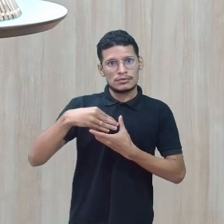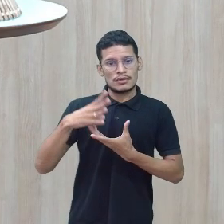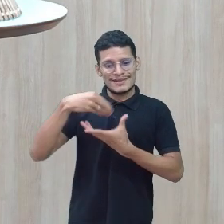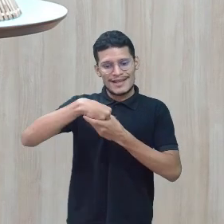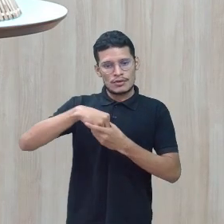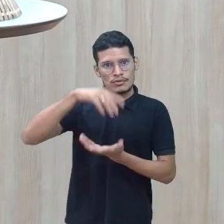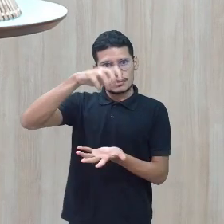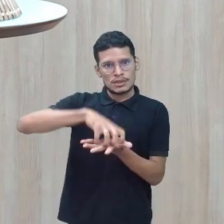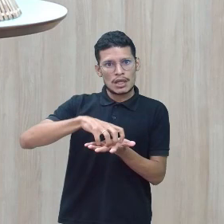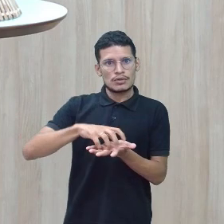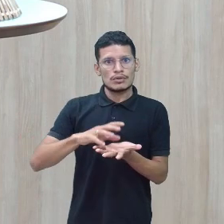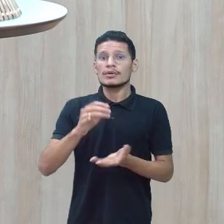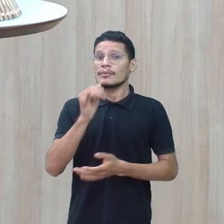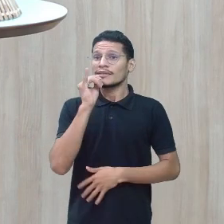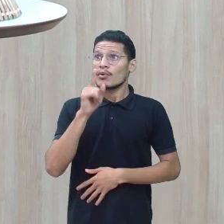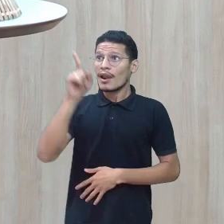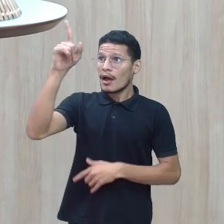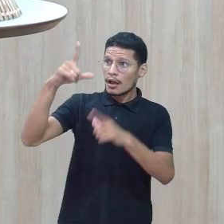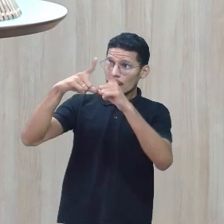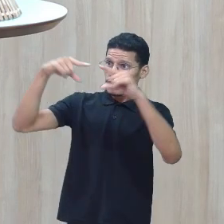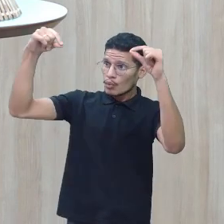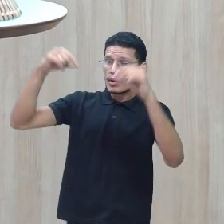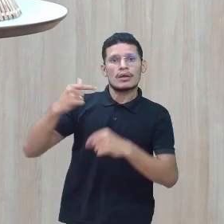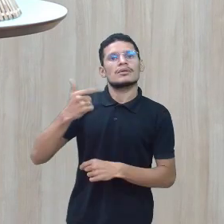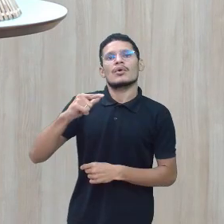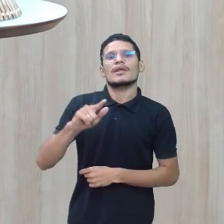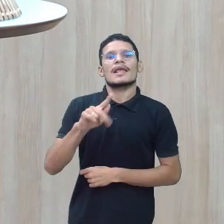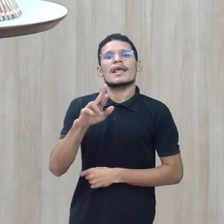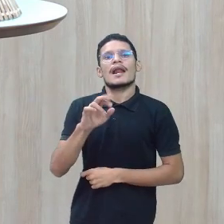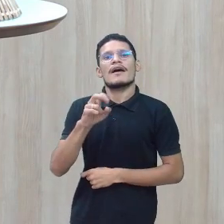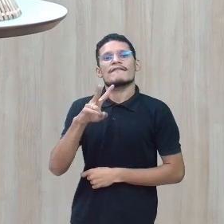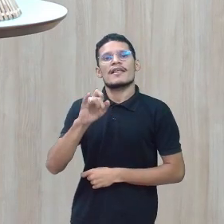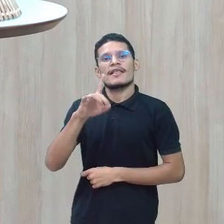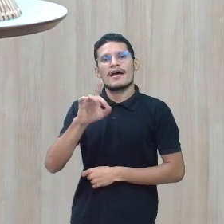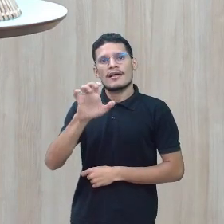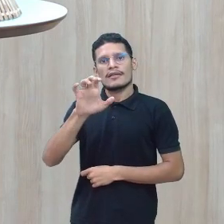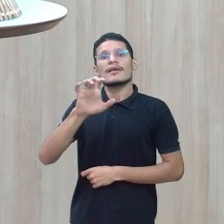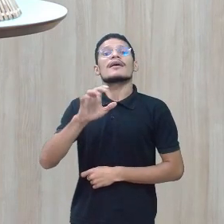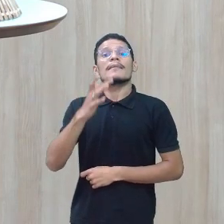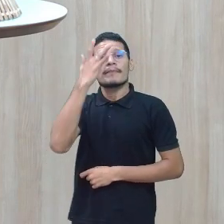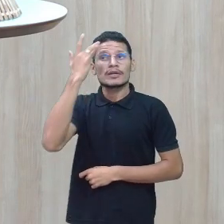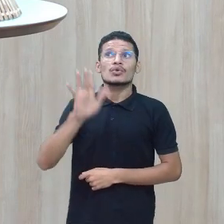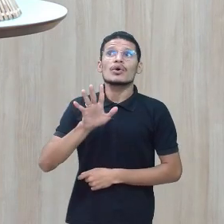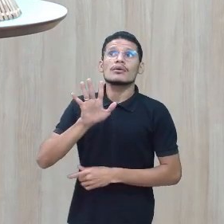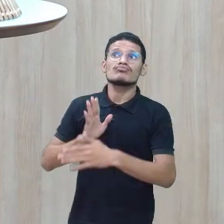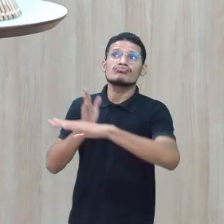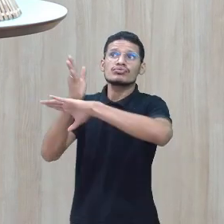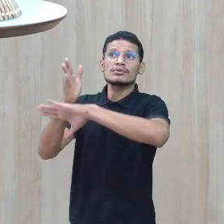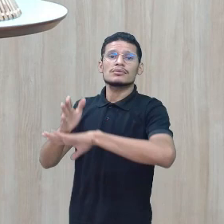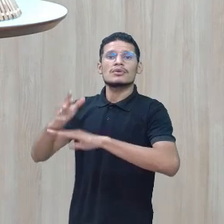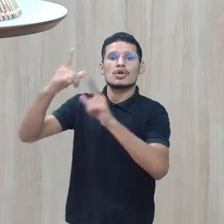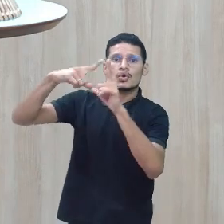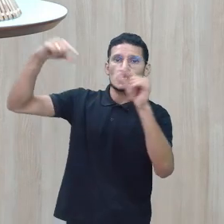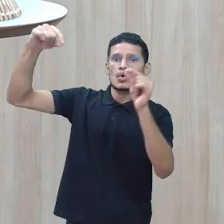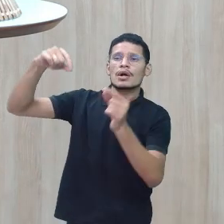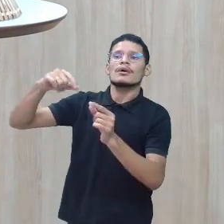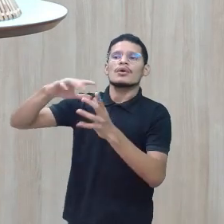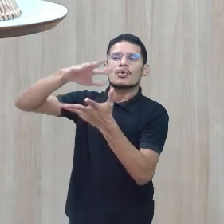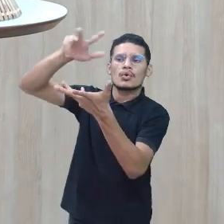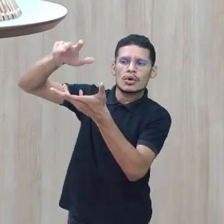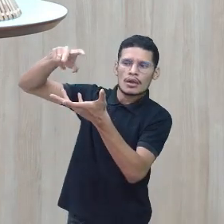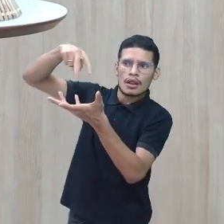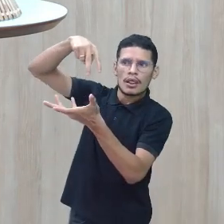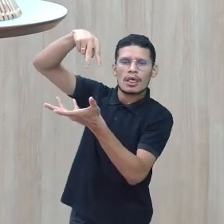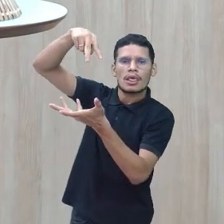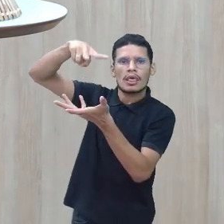Então, na Lua, vamos dizer, não existe gravidade. As pessoas, se estiverem lá, flutuam. Então, aqui, olhe, eu estou